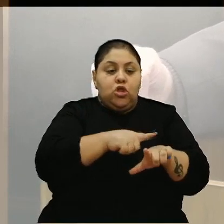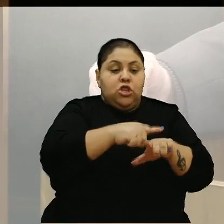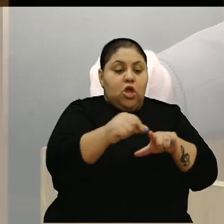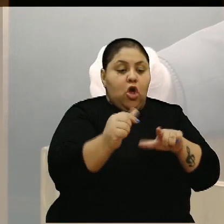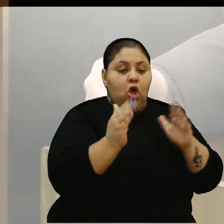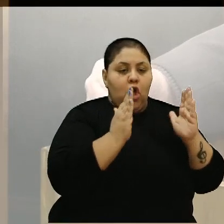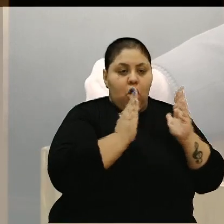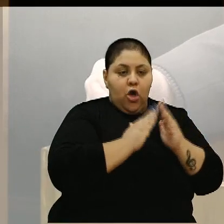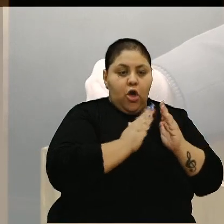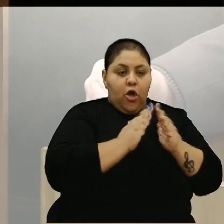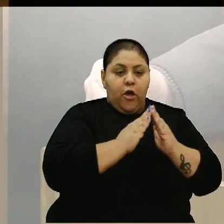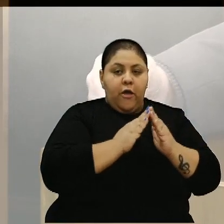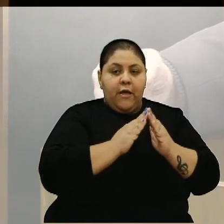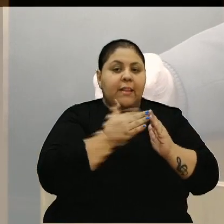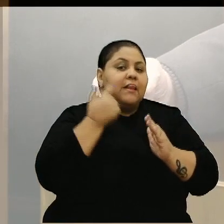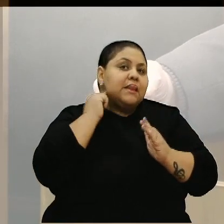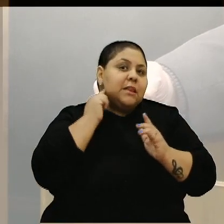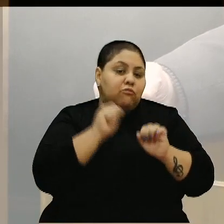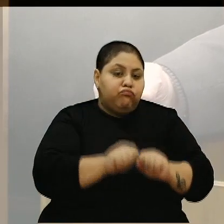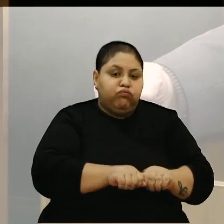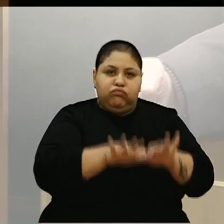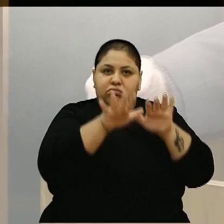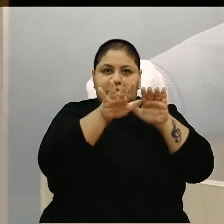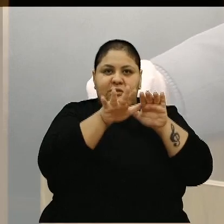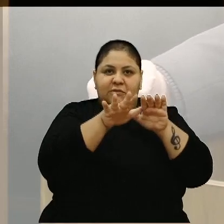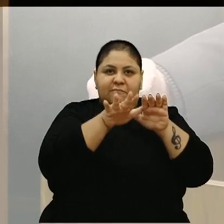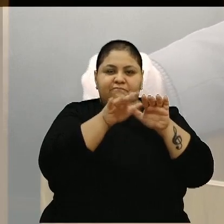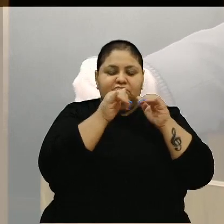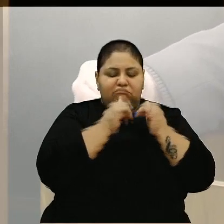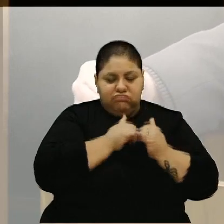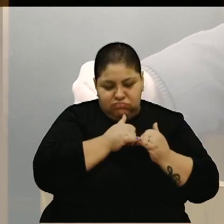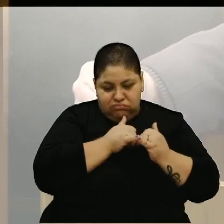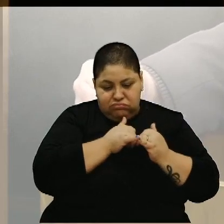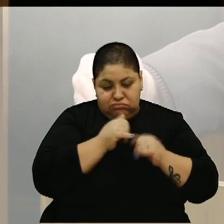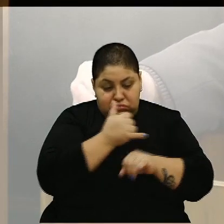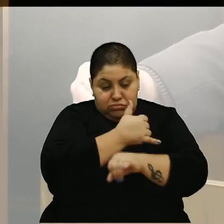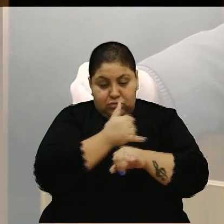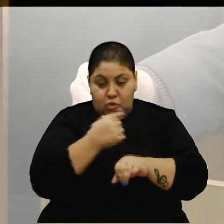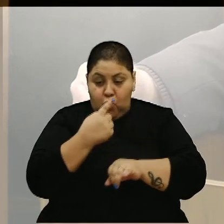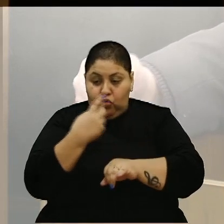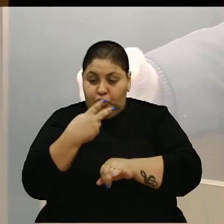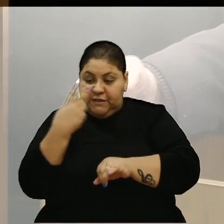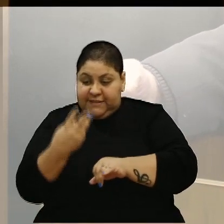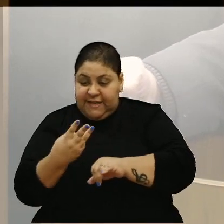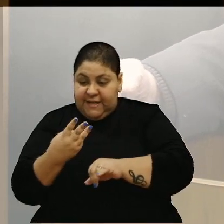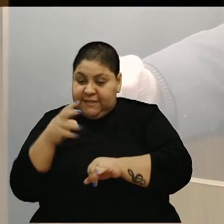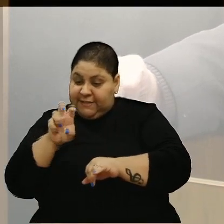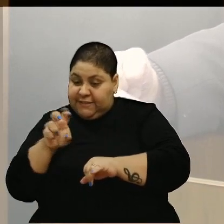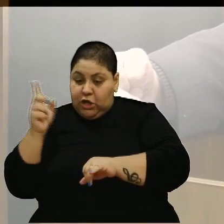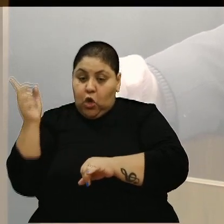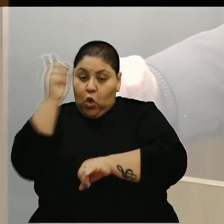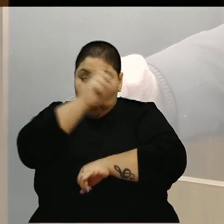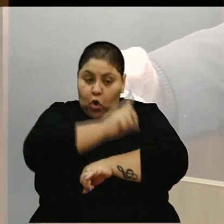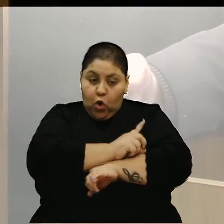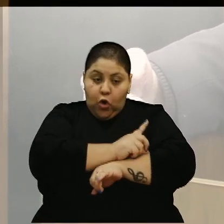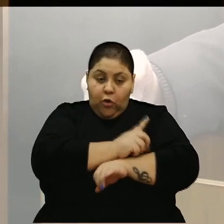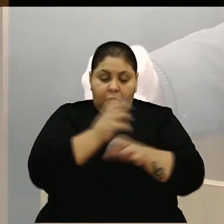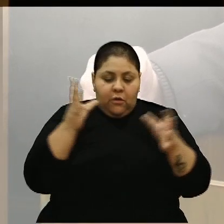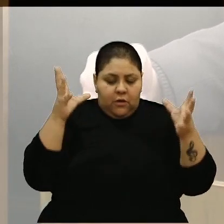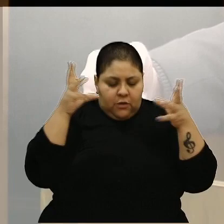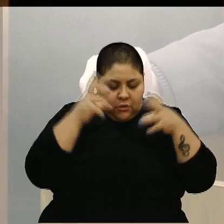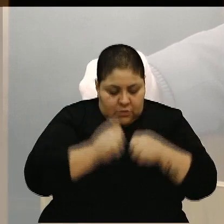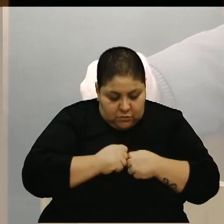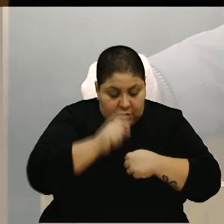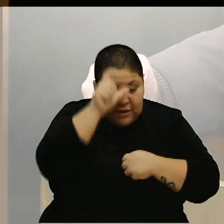casa e ver um monte de entulho, já te desanima. E passa um dia, passa 2, passa 5, vem a depressão. As pessoas